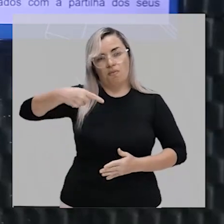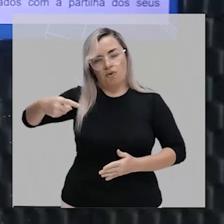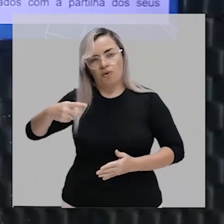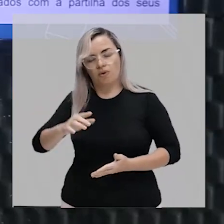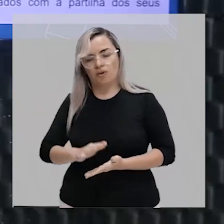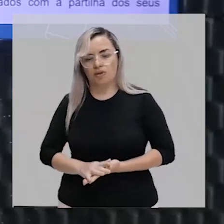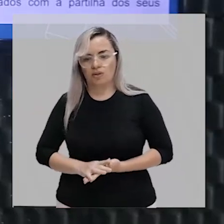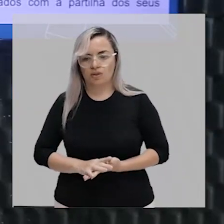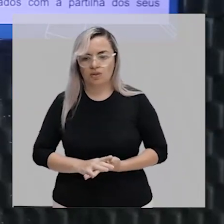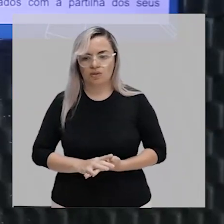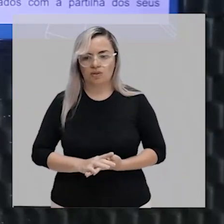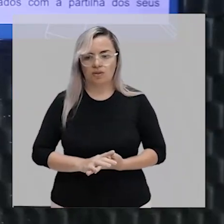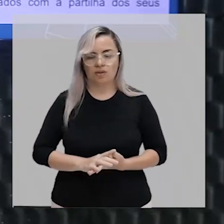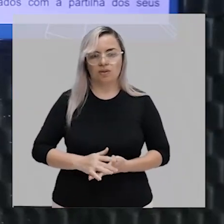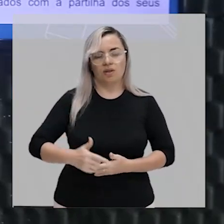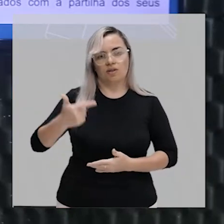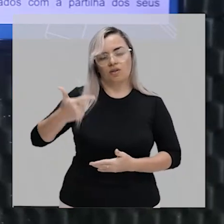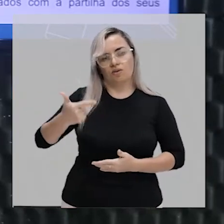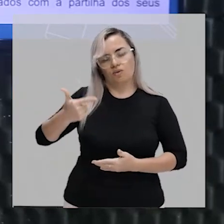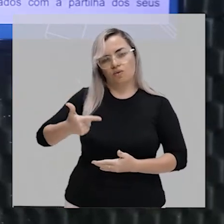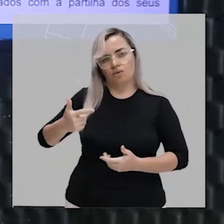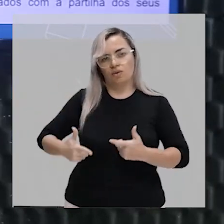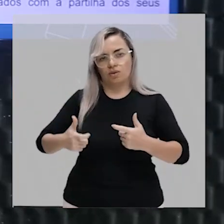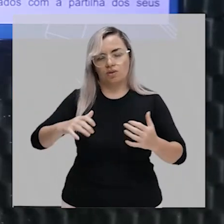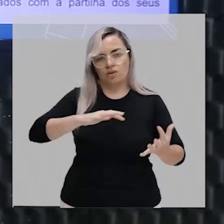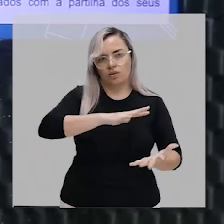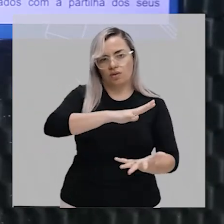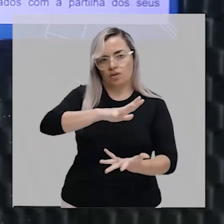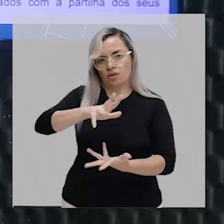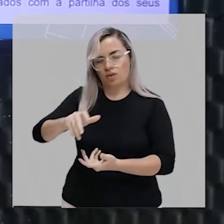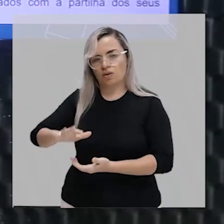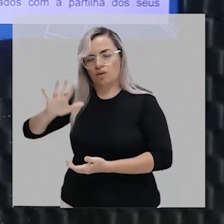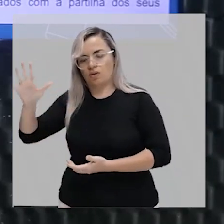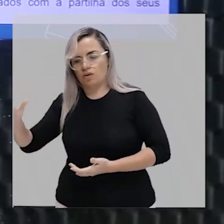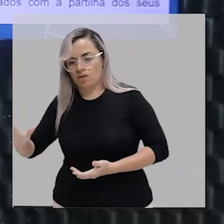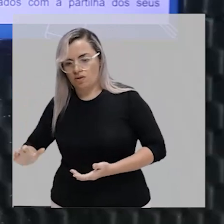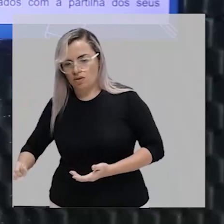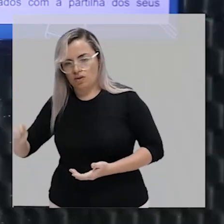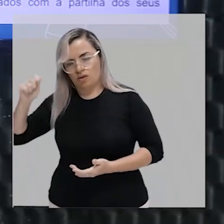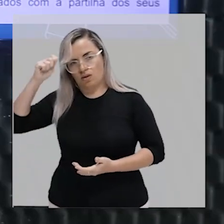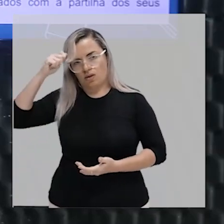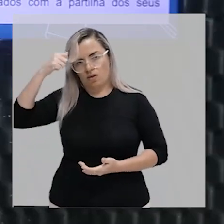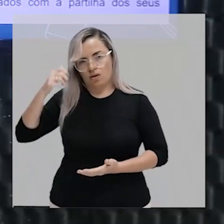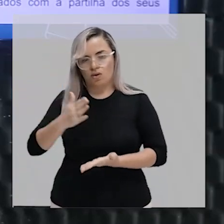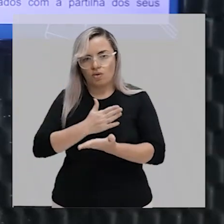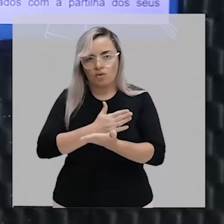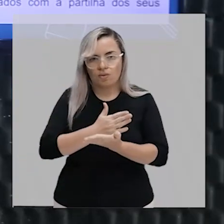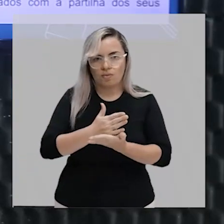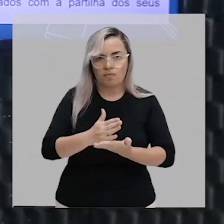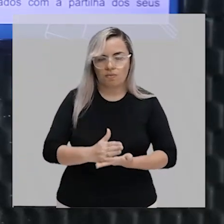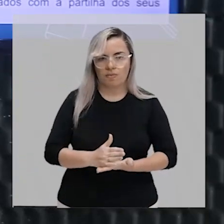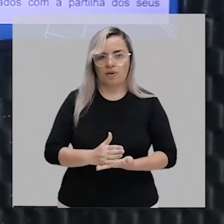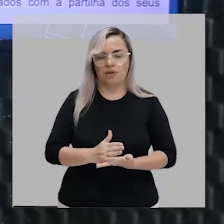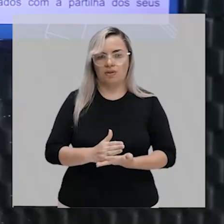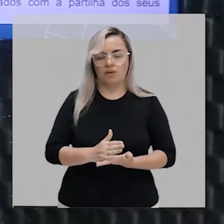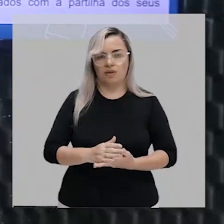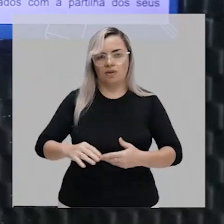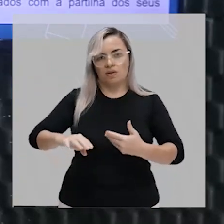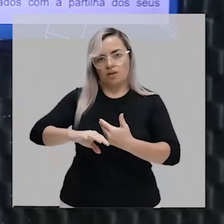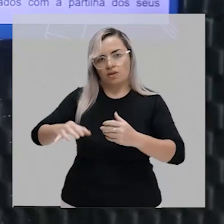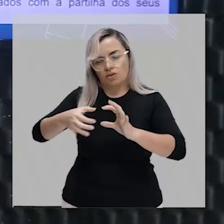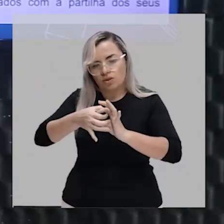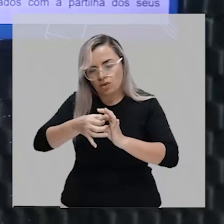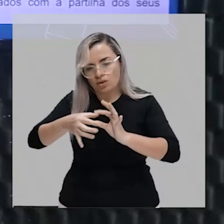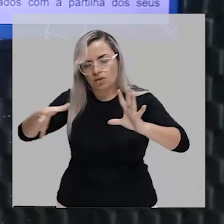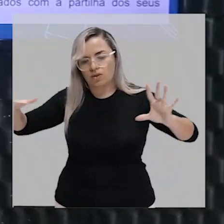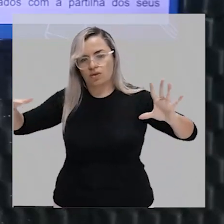o resultado depois da Segunda Guerra, quando a África começar a se descolonizar, quando a África começar a se